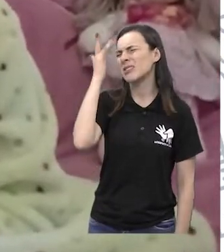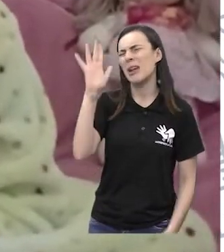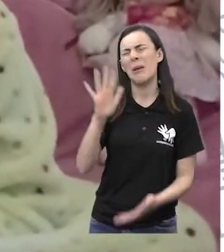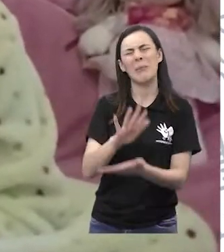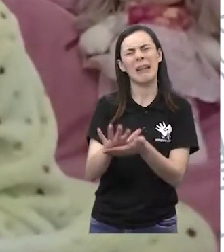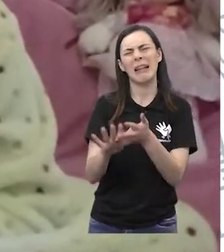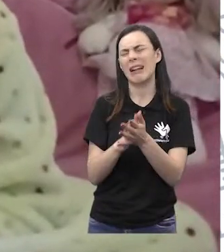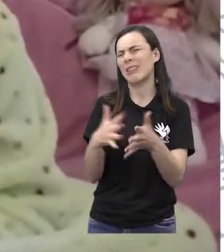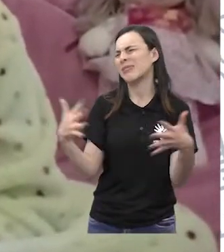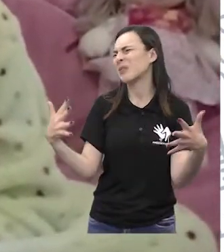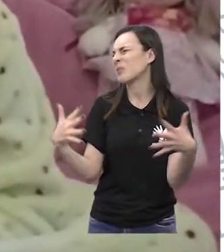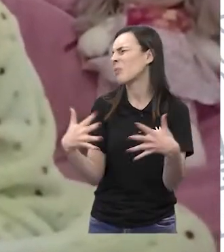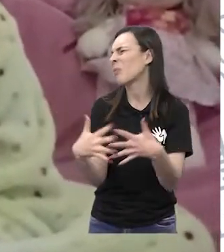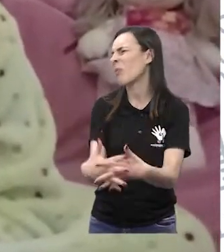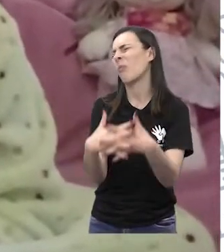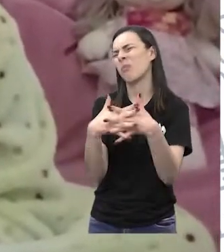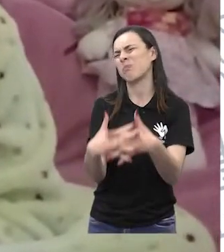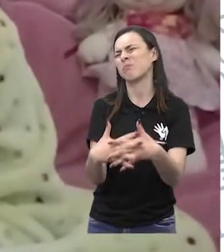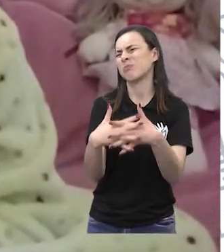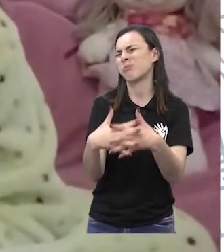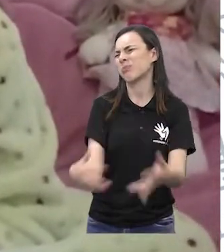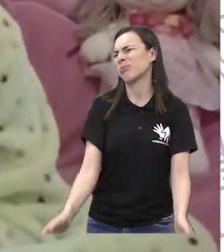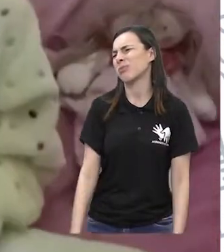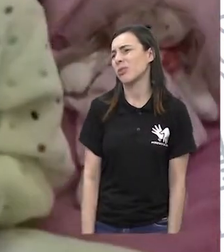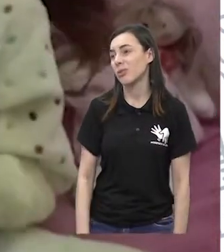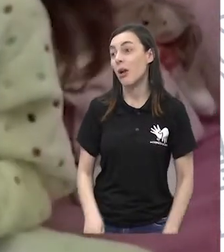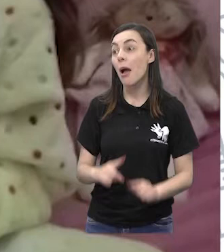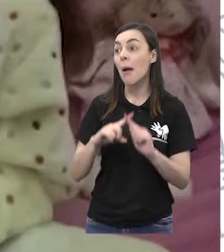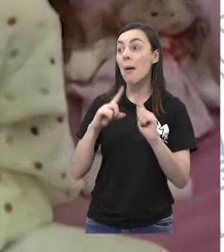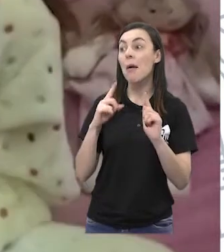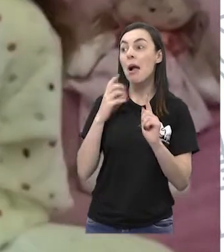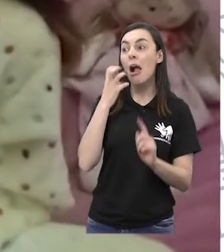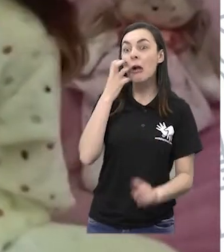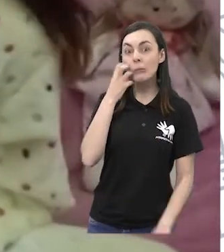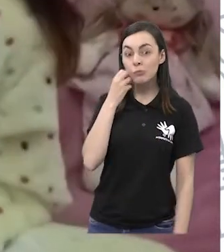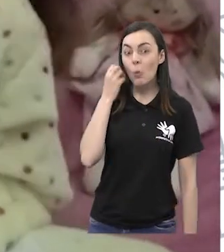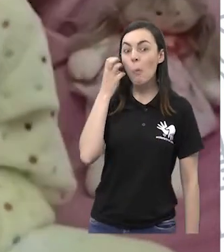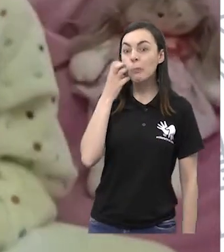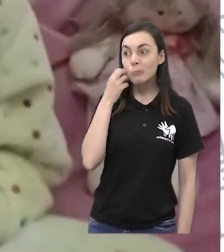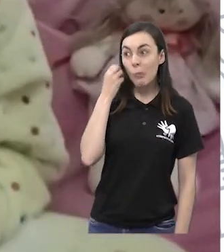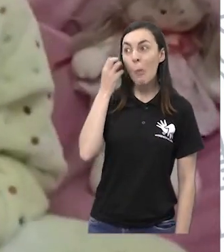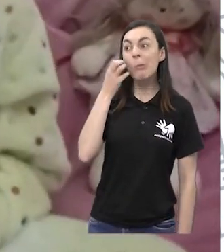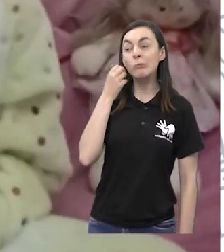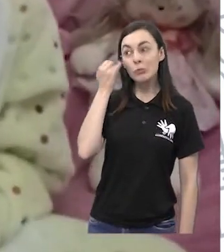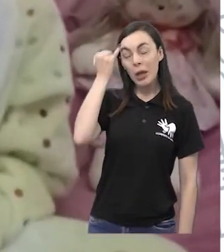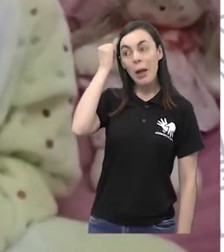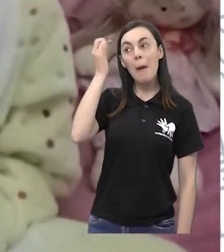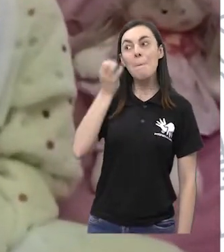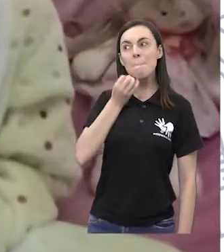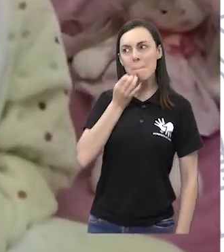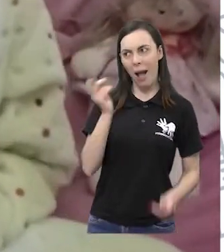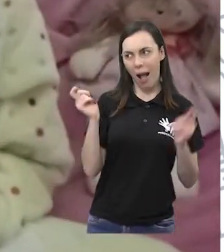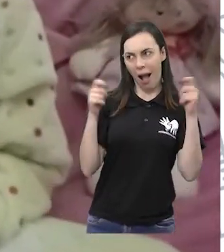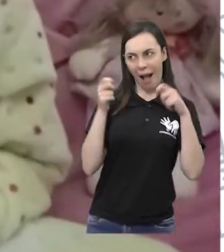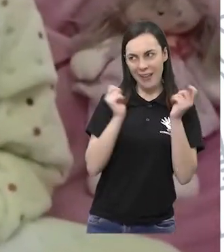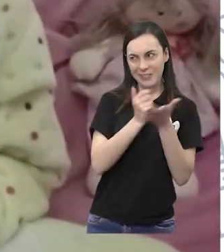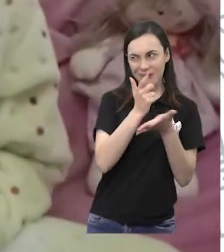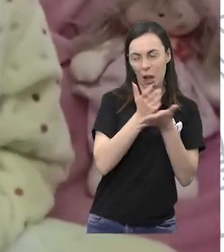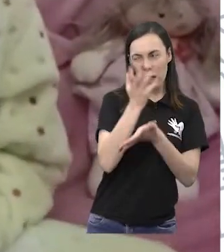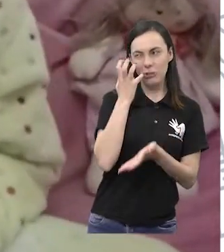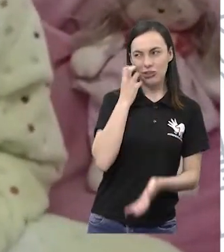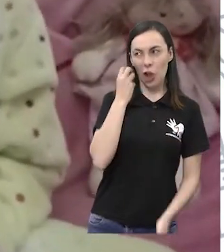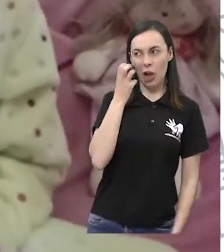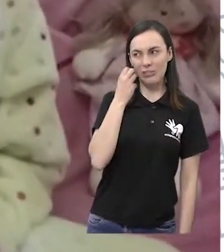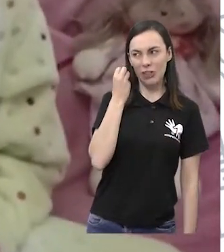histórias confunde tudo mas o chiclete é uma boa ideia podemos